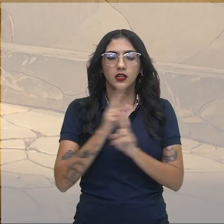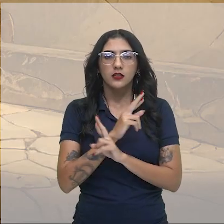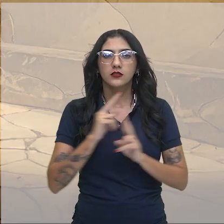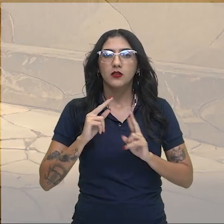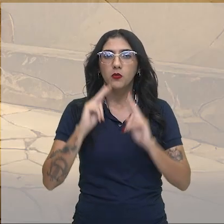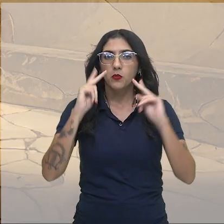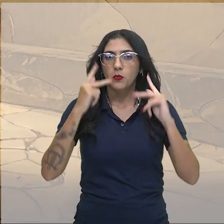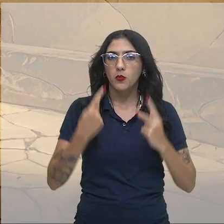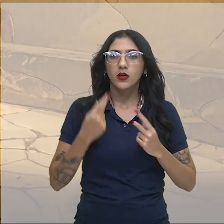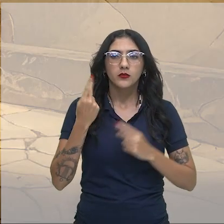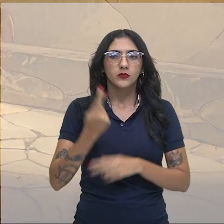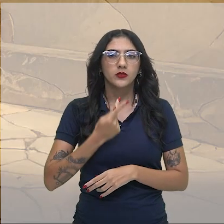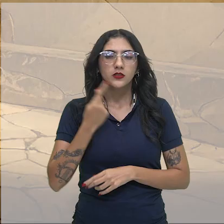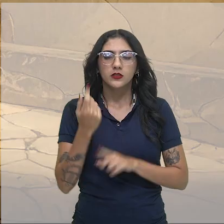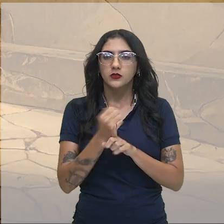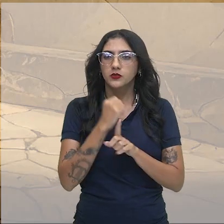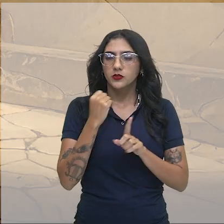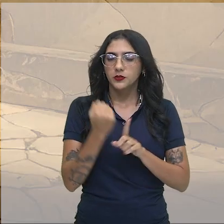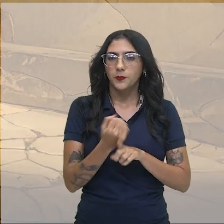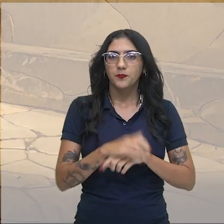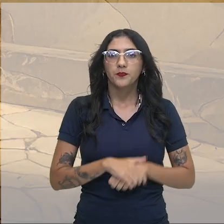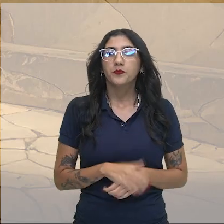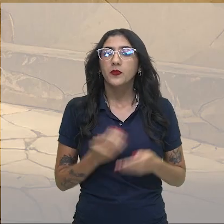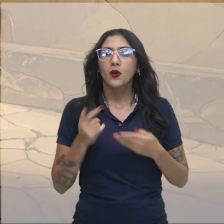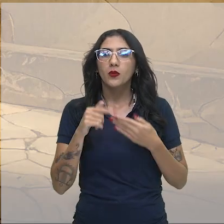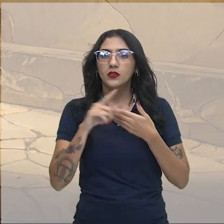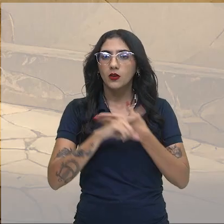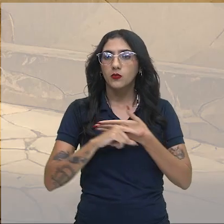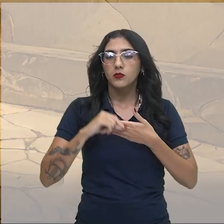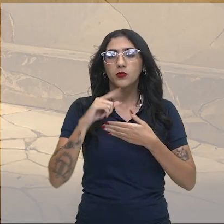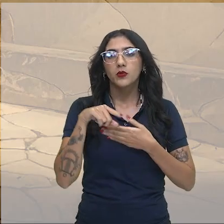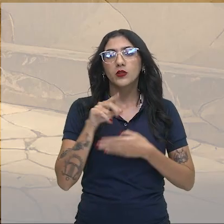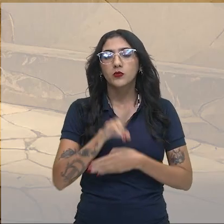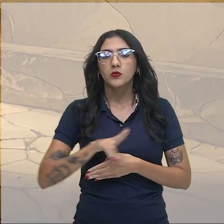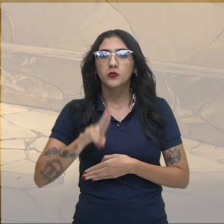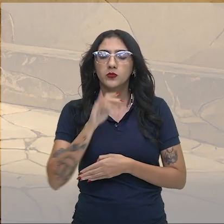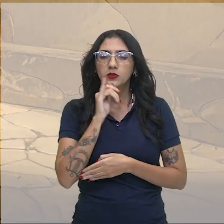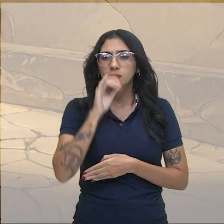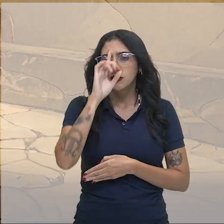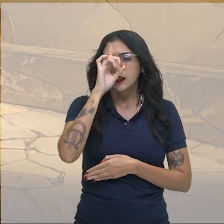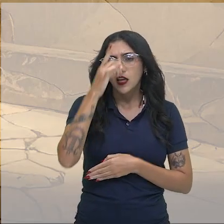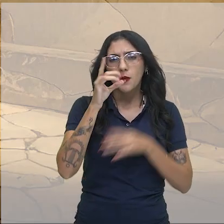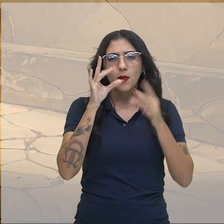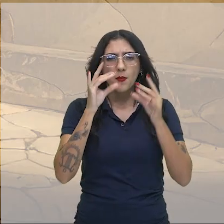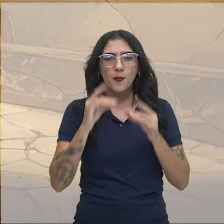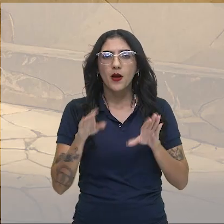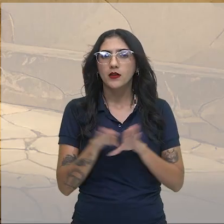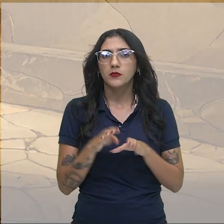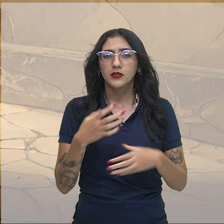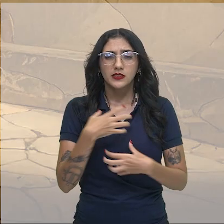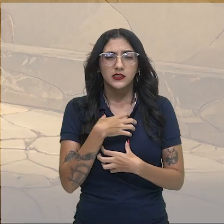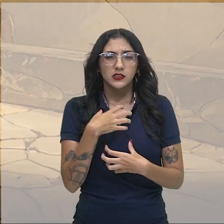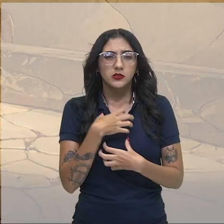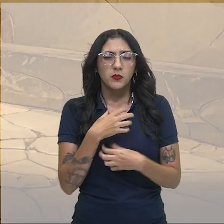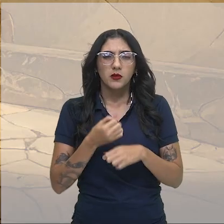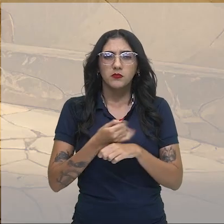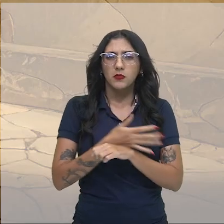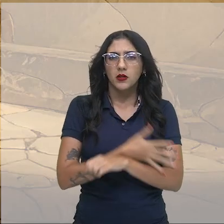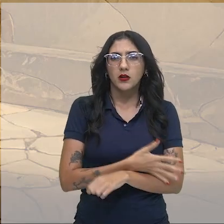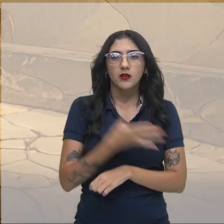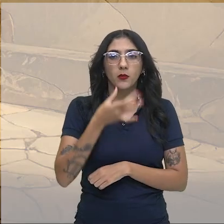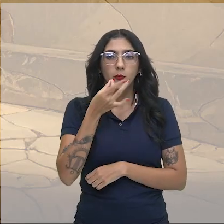e sociais. Os escritores utilizam a língua para expressar ideias complexas, emoções,